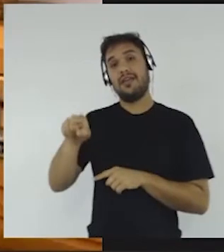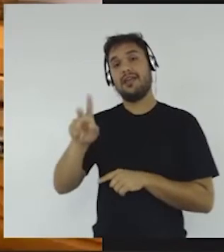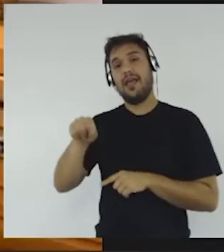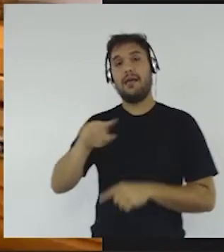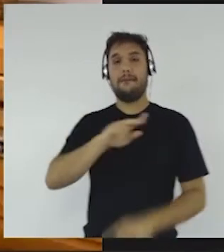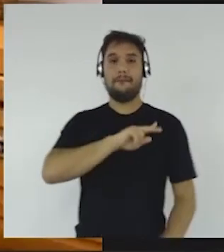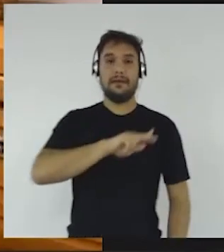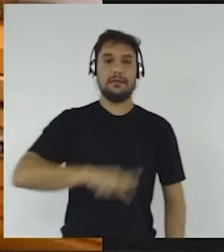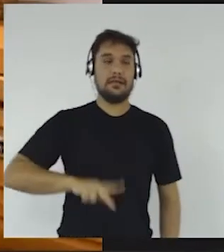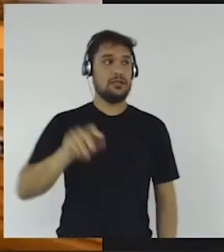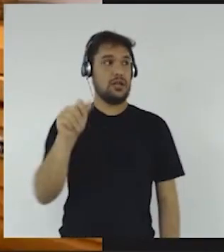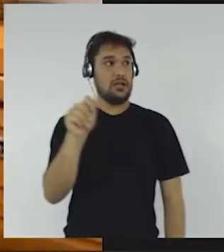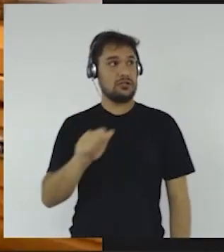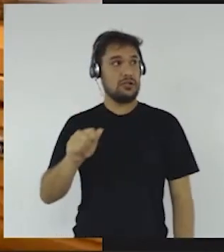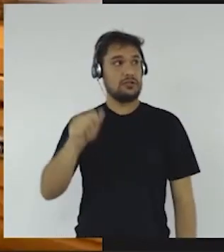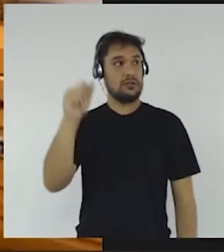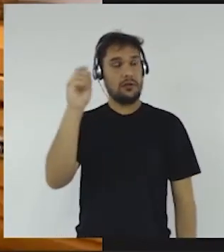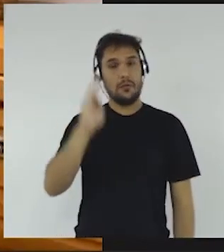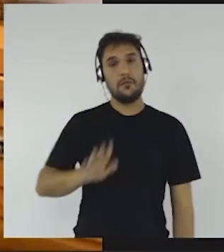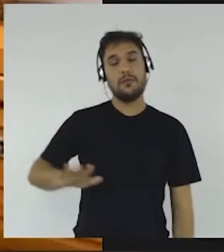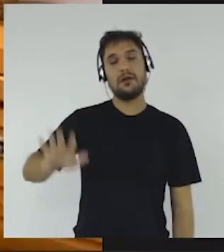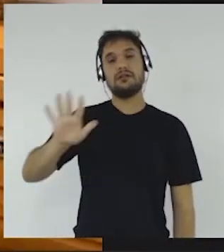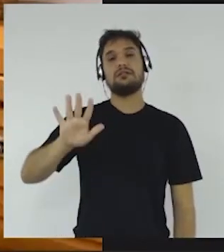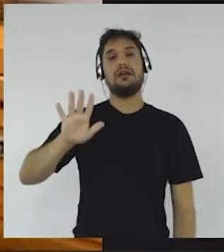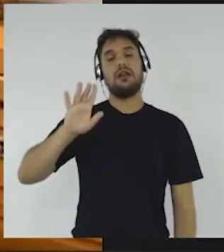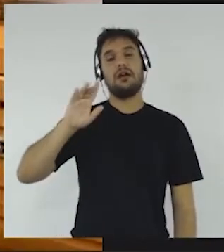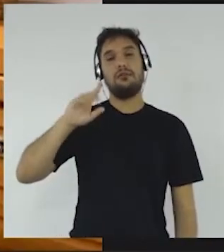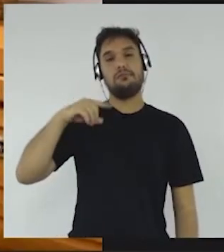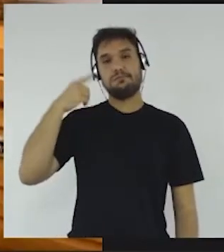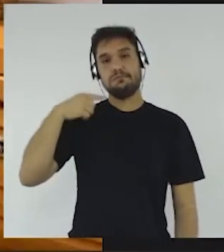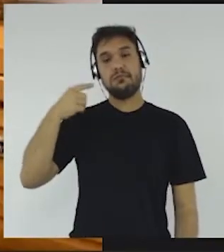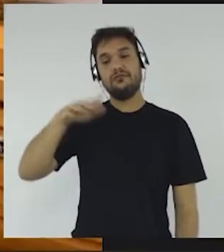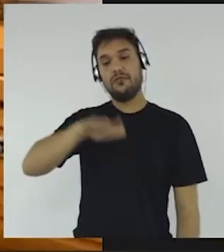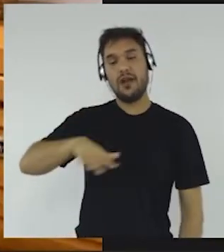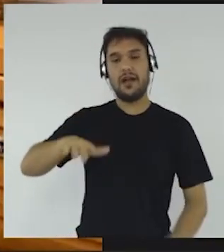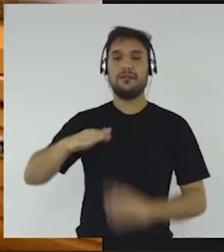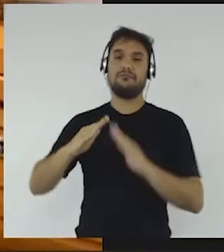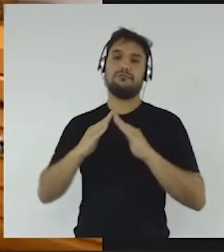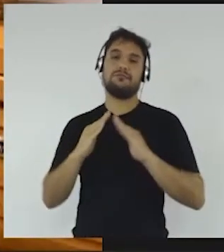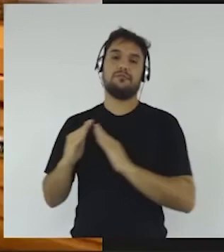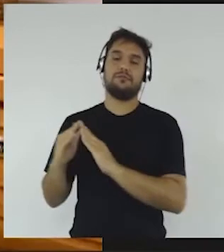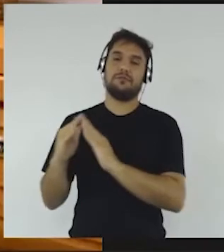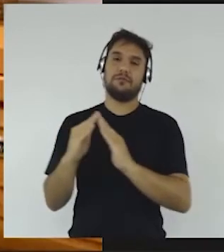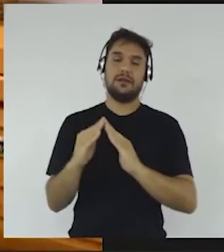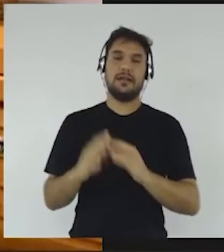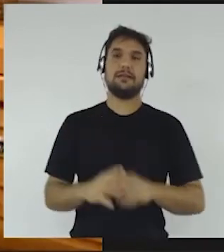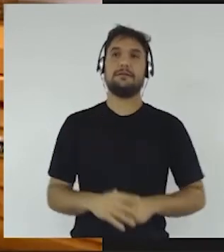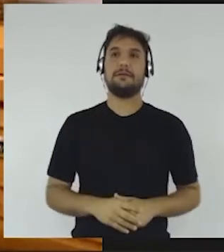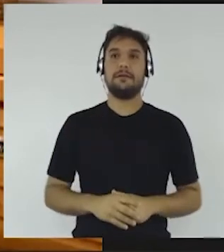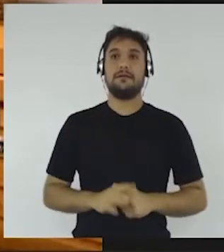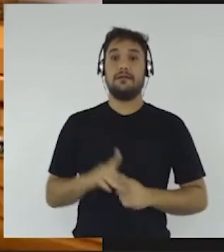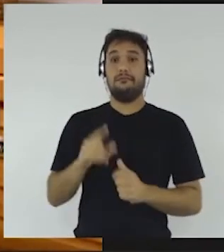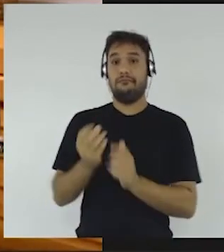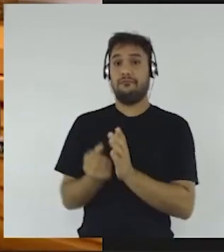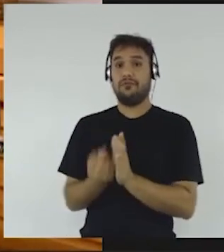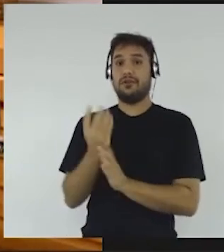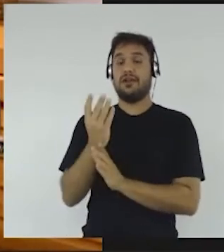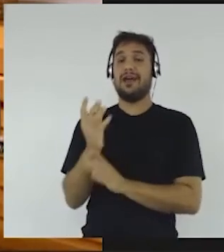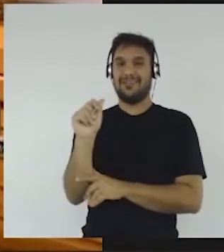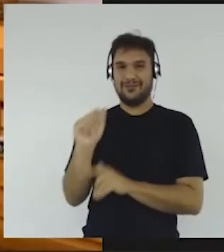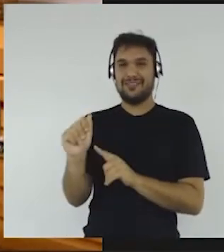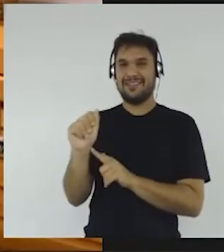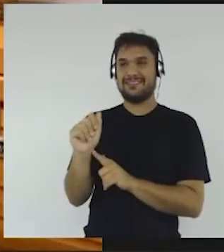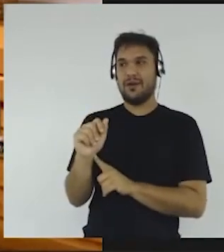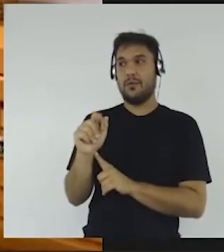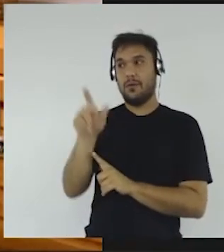presidente da Associação Brasileira de Advogados do Mercado Imobiliário, fundada por Silvio Capanema